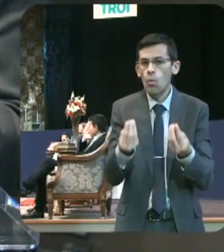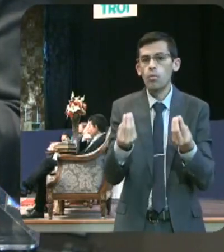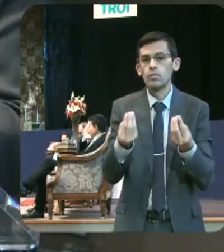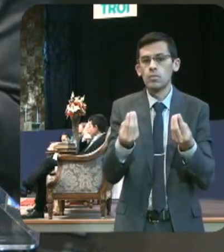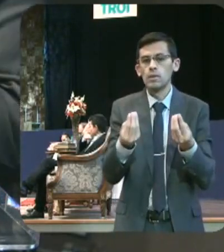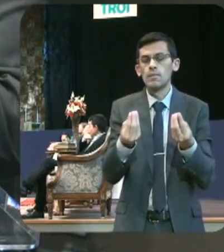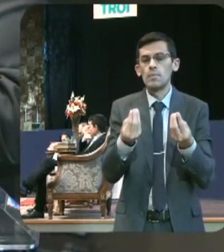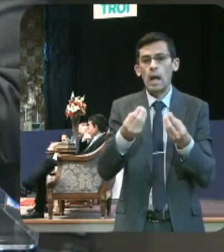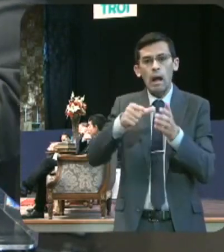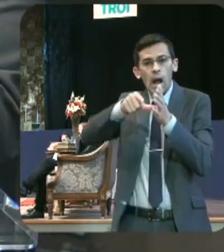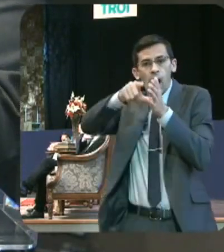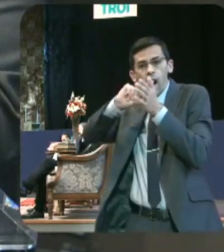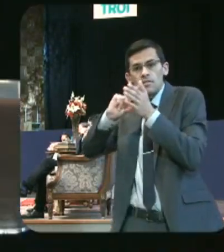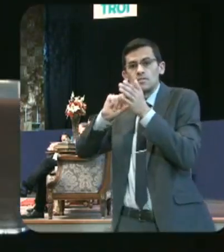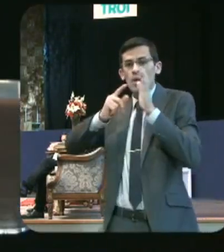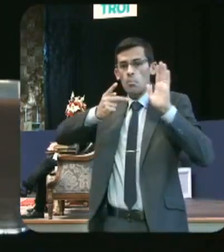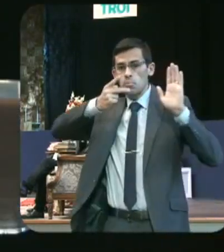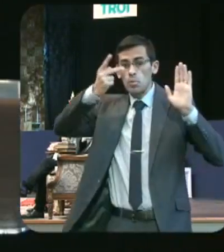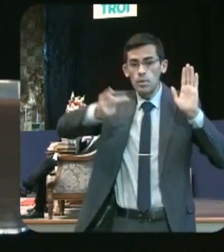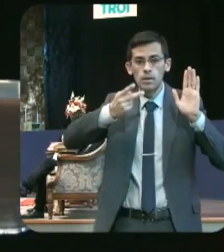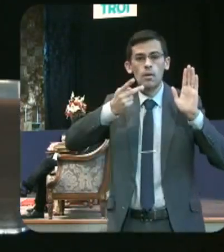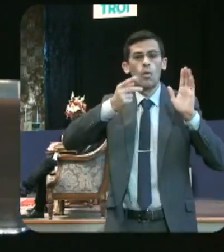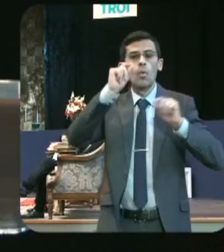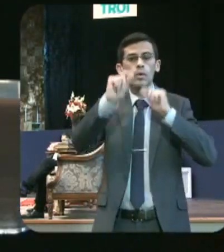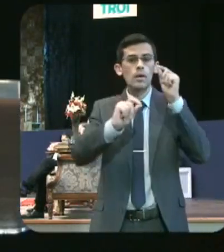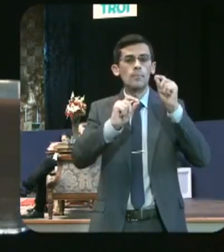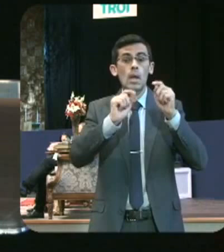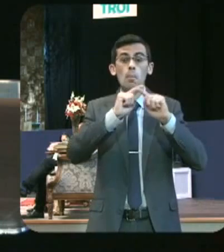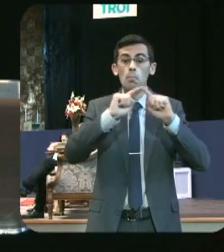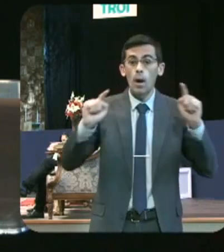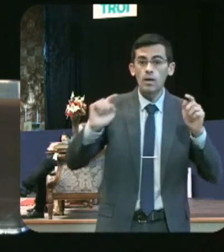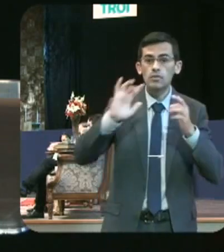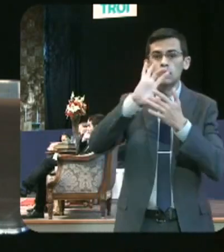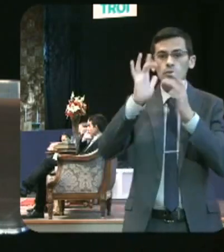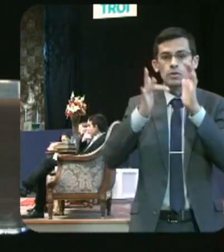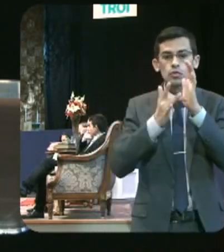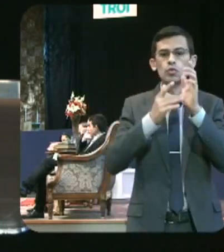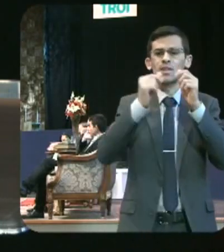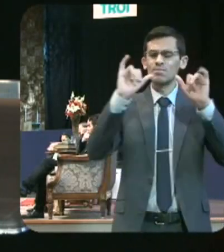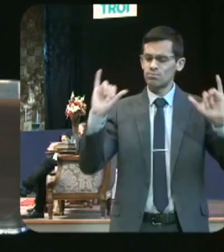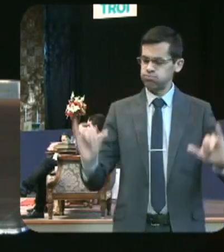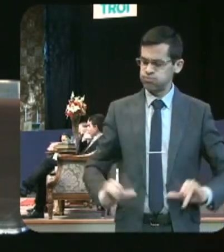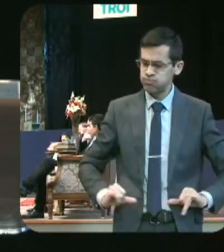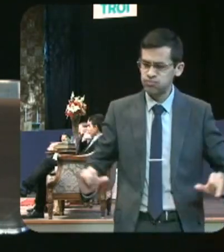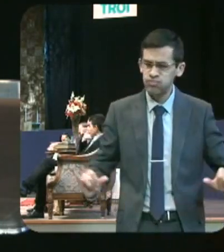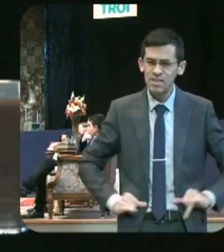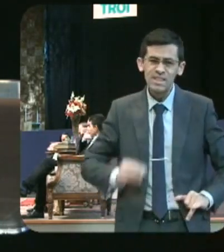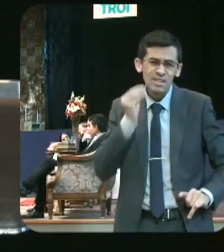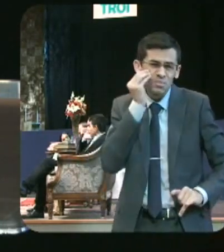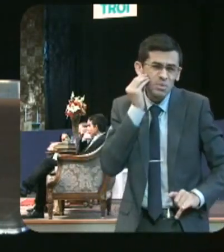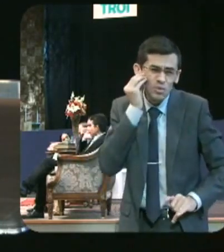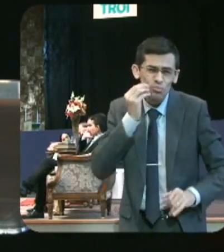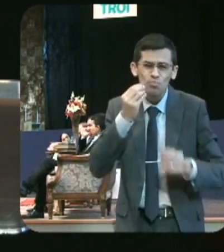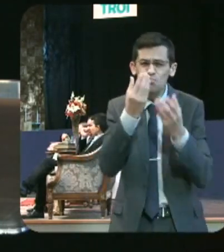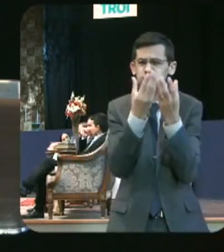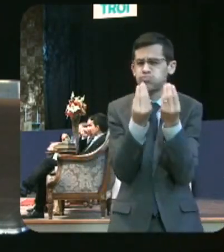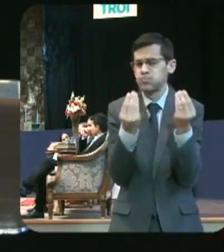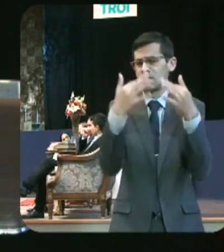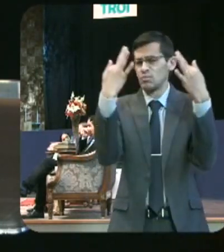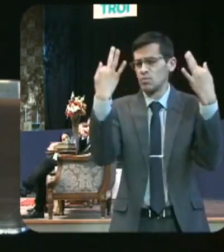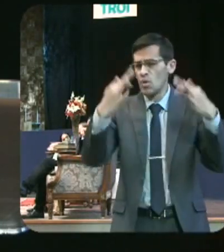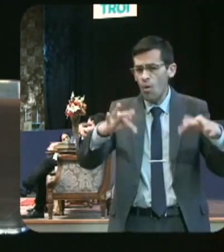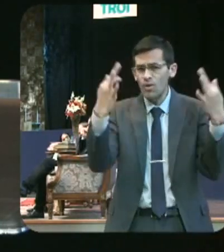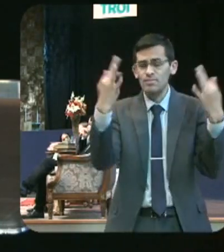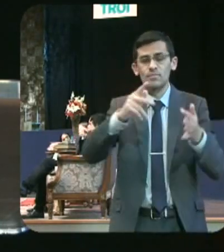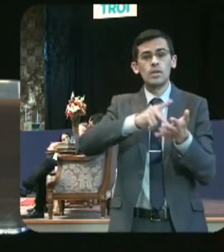tremenda. E ele aqui é descrito como homem de dores, experimentado no sofrimento. E quando a